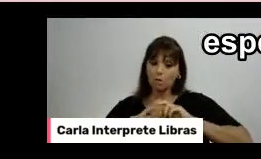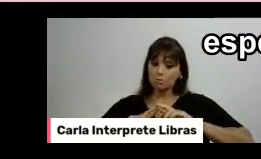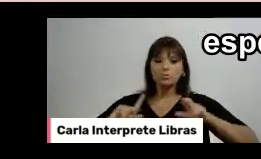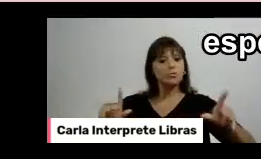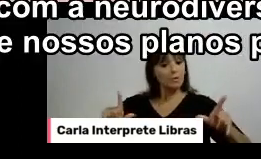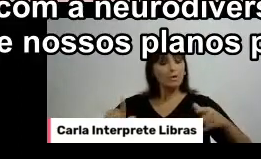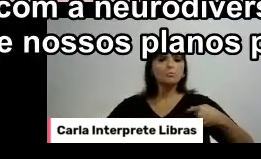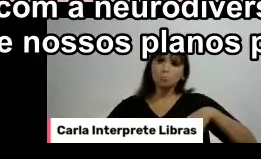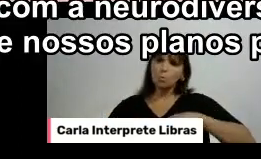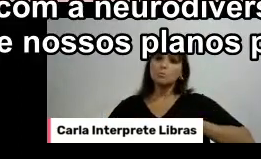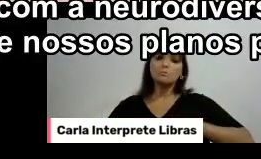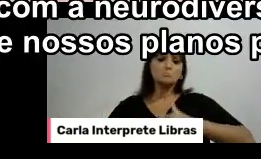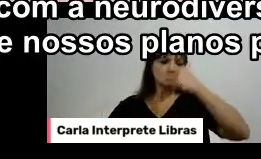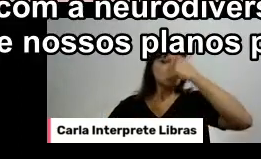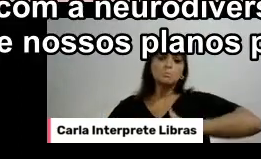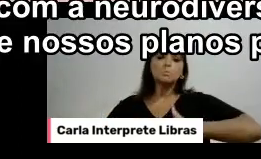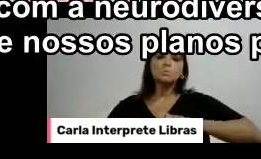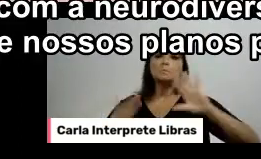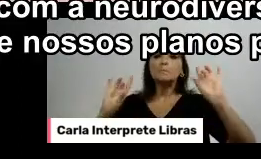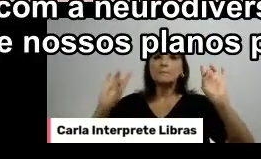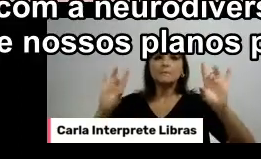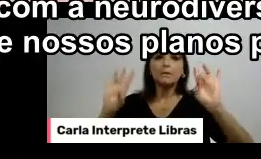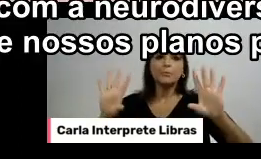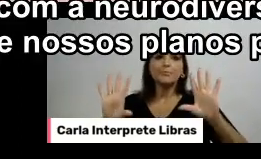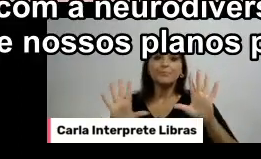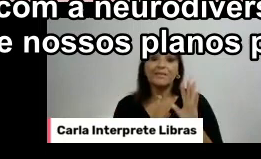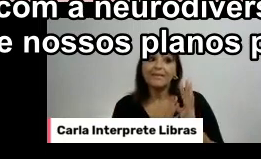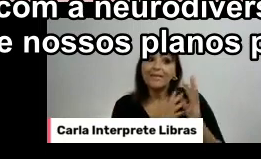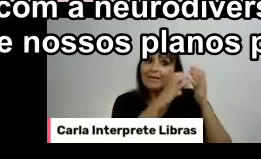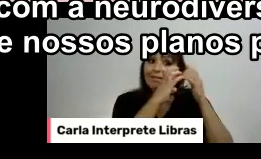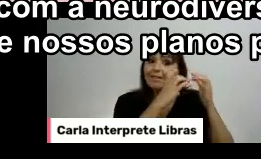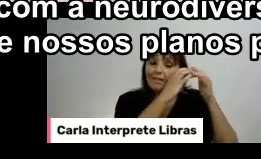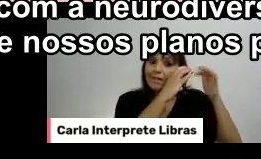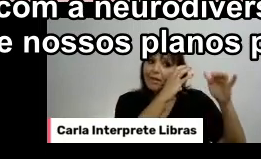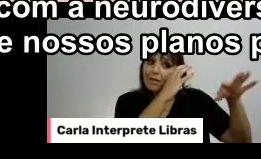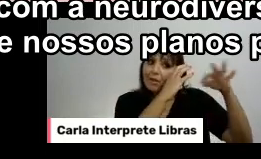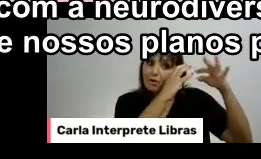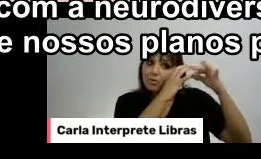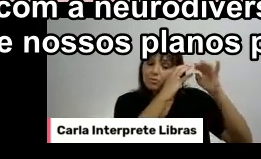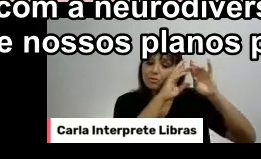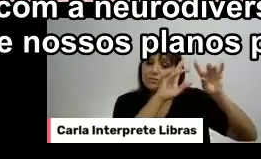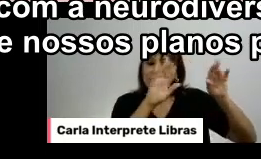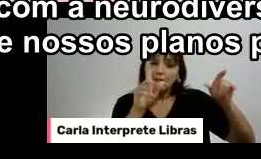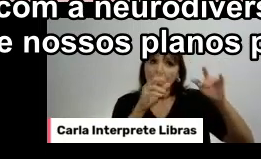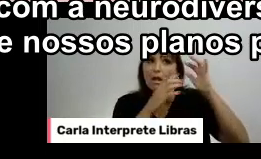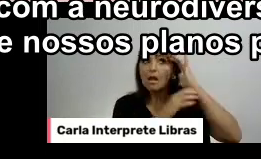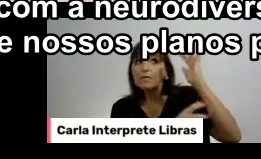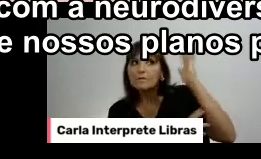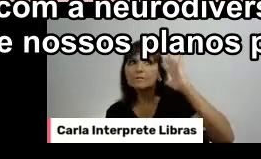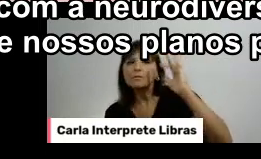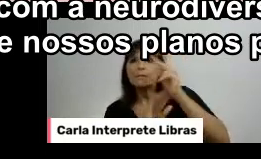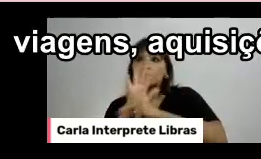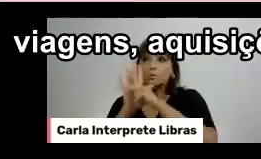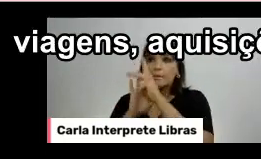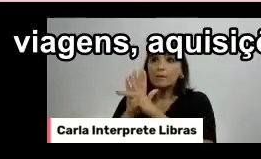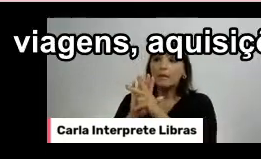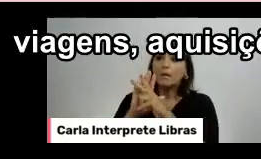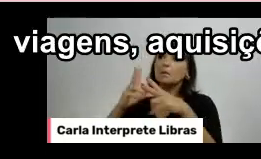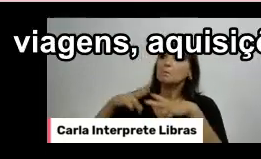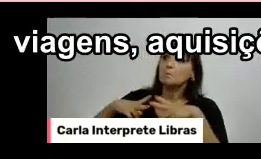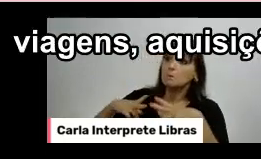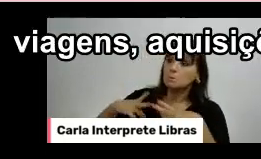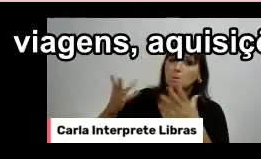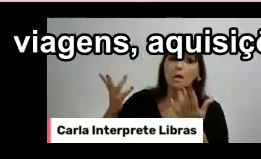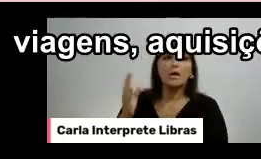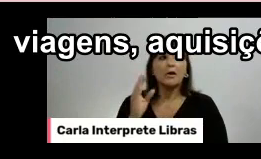especiais. Viver com a neurodiversidade nos permite refletir sobre nossos planos pessoais, planos de vida,